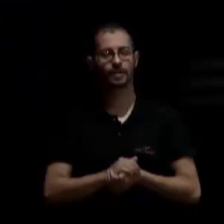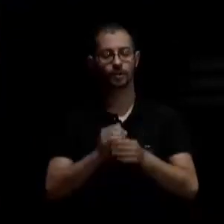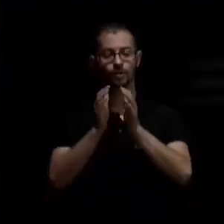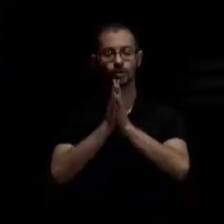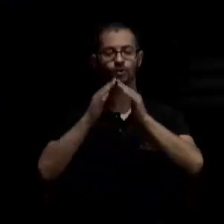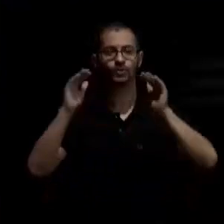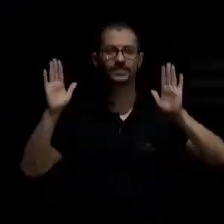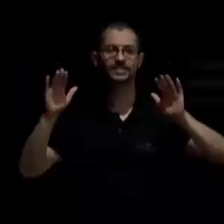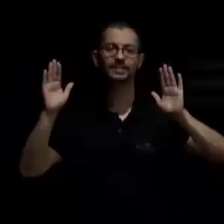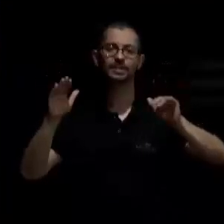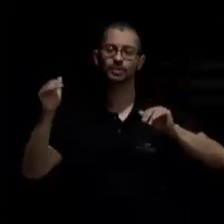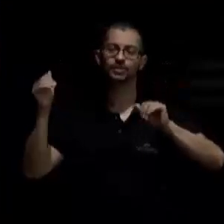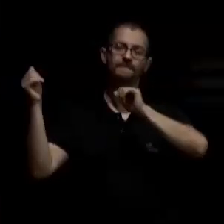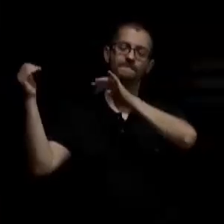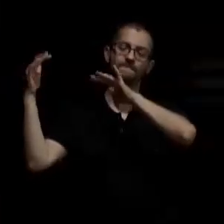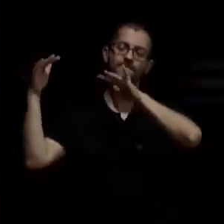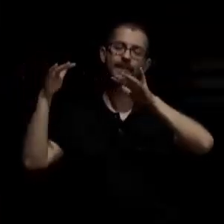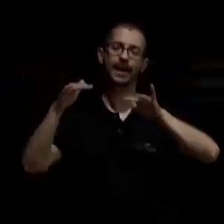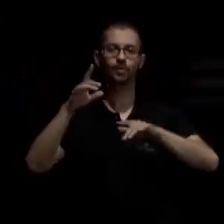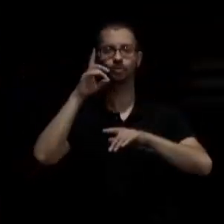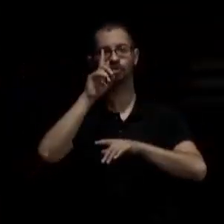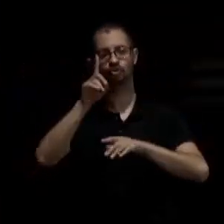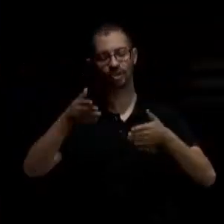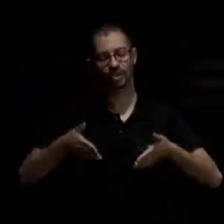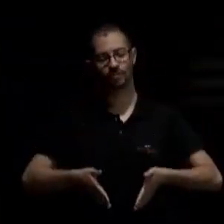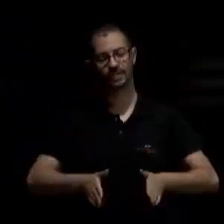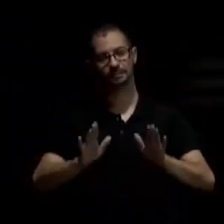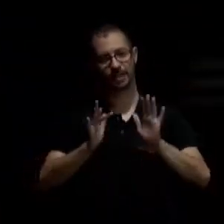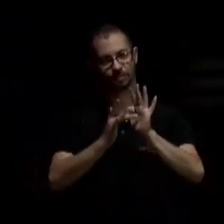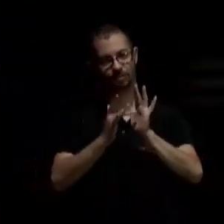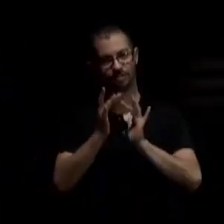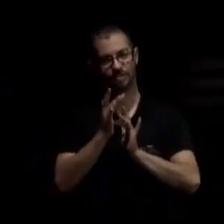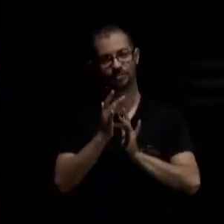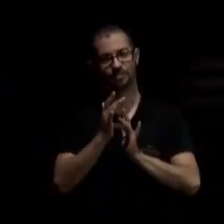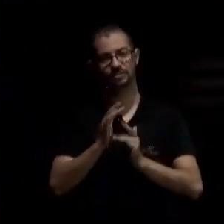vieram lá no dia do nascimento de Jesus.